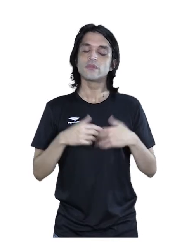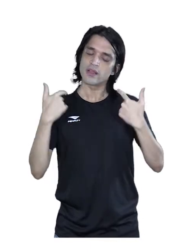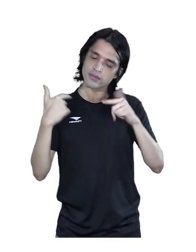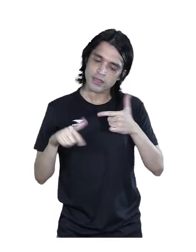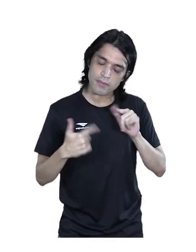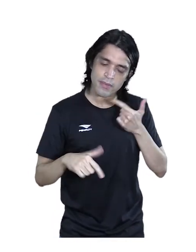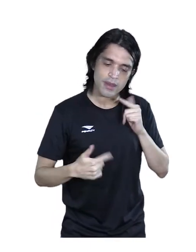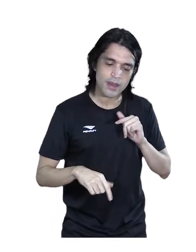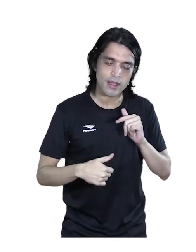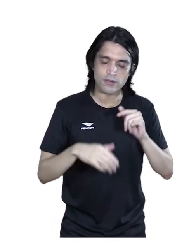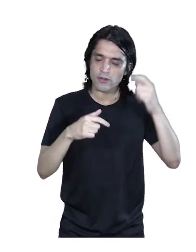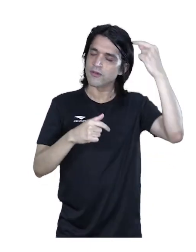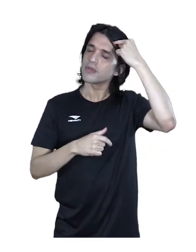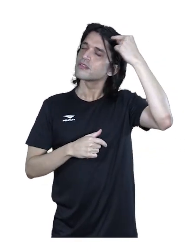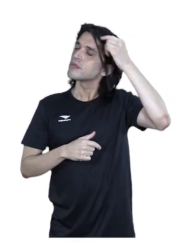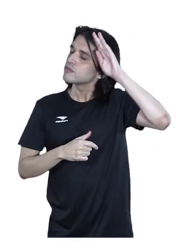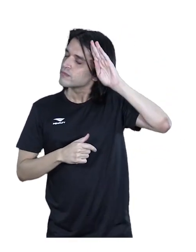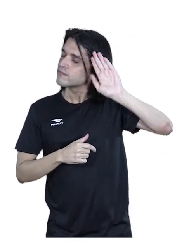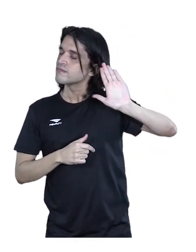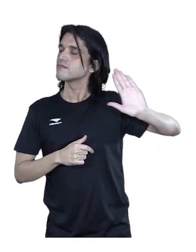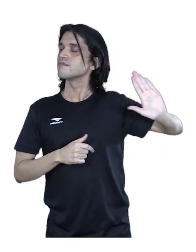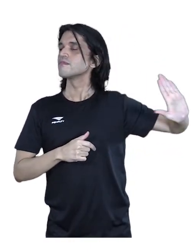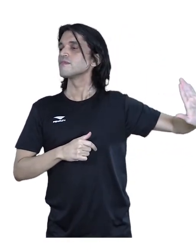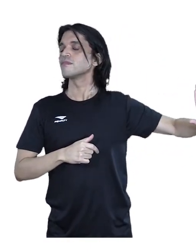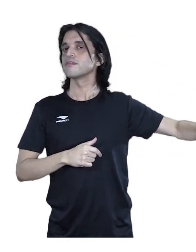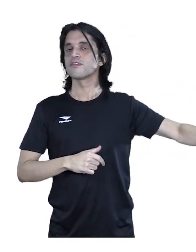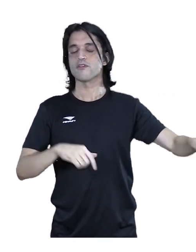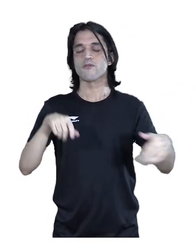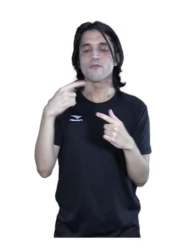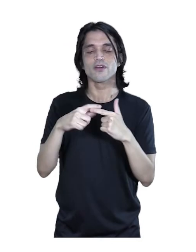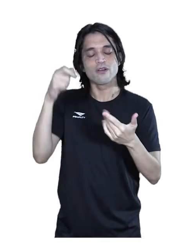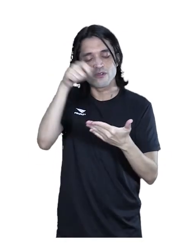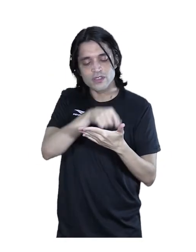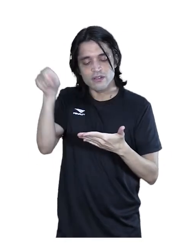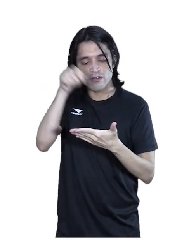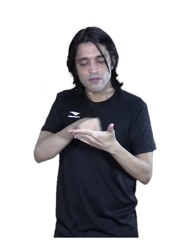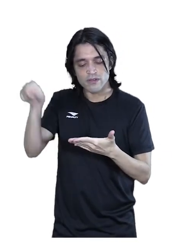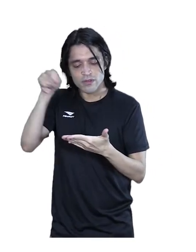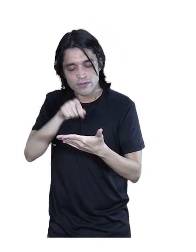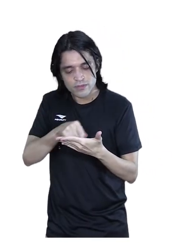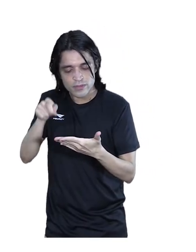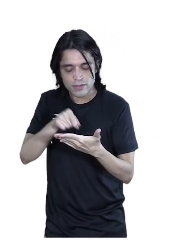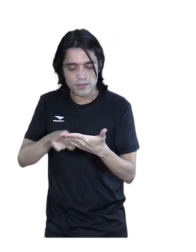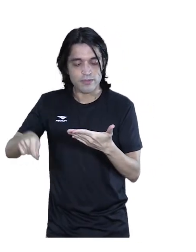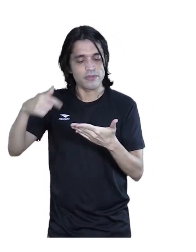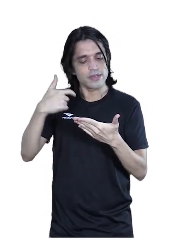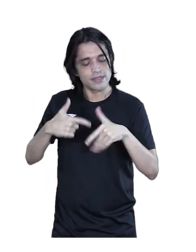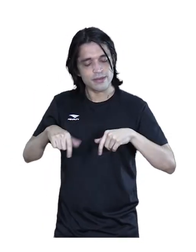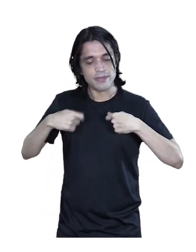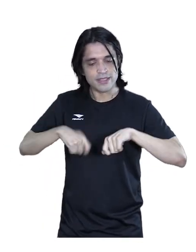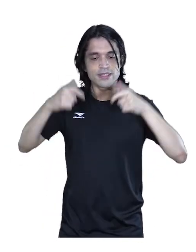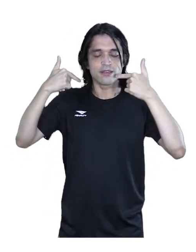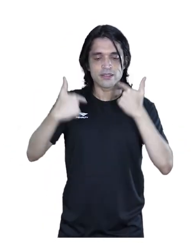trabalhar, longe de tudo, o pensamento, porque o escrever tanta perícia, tanta requer, que